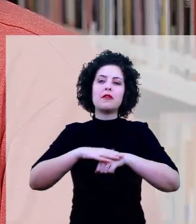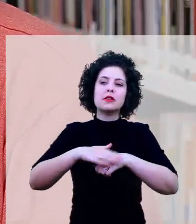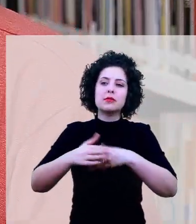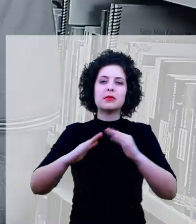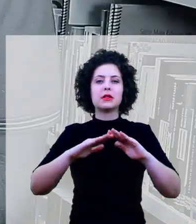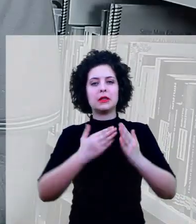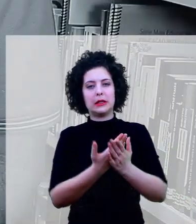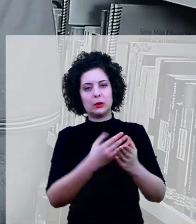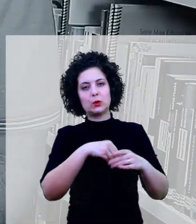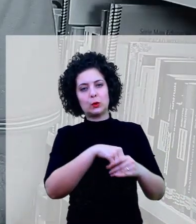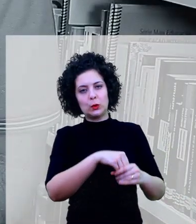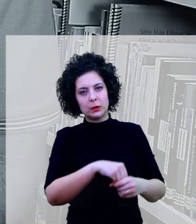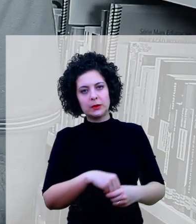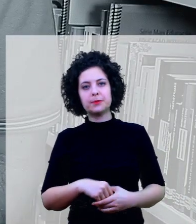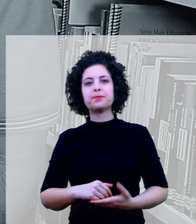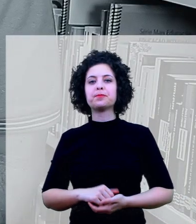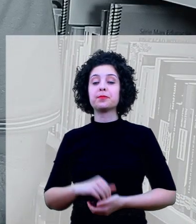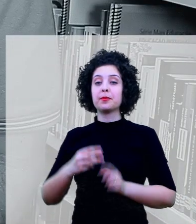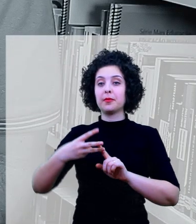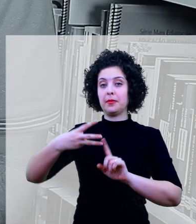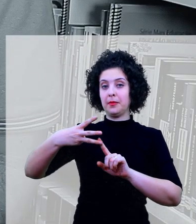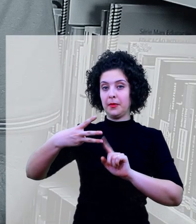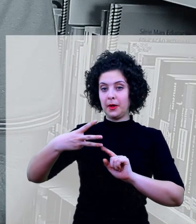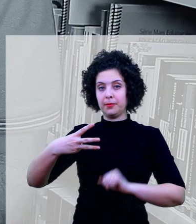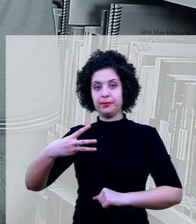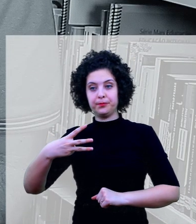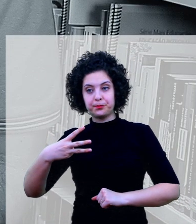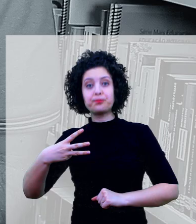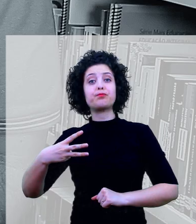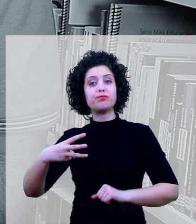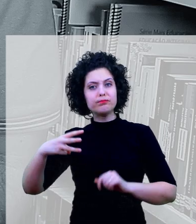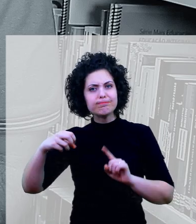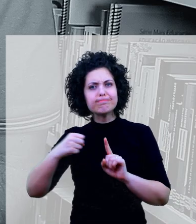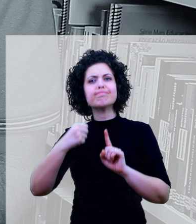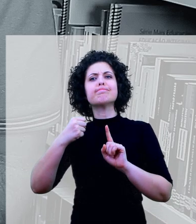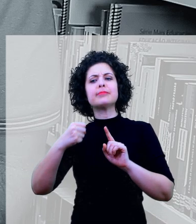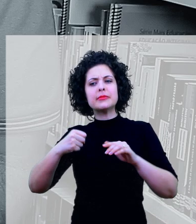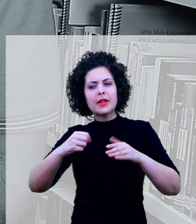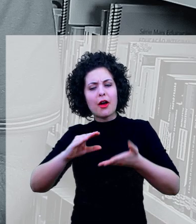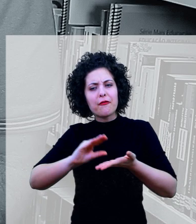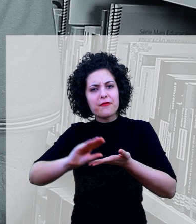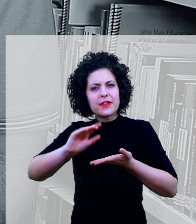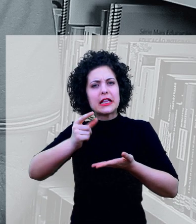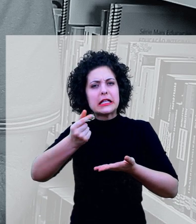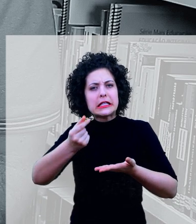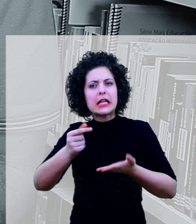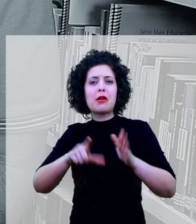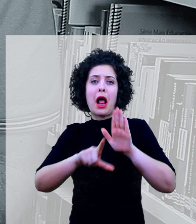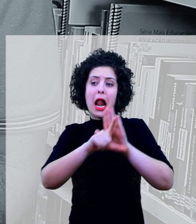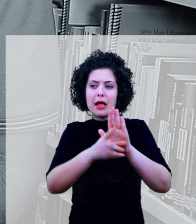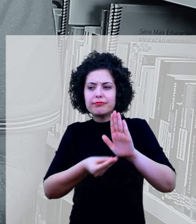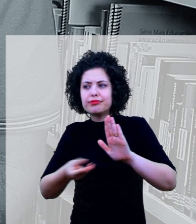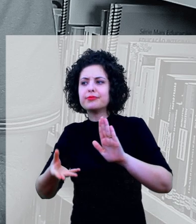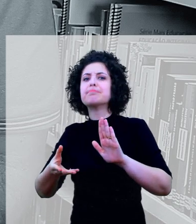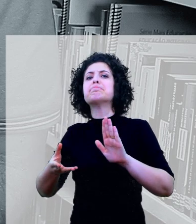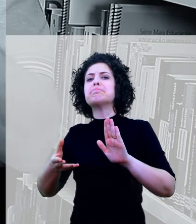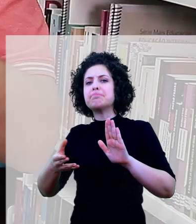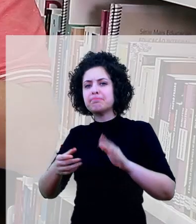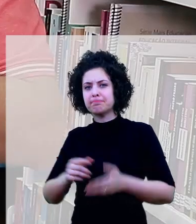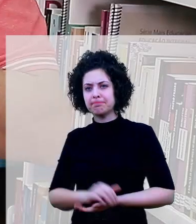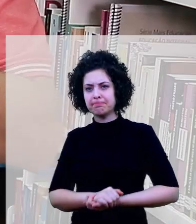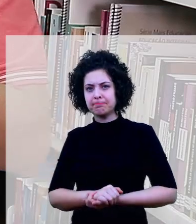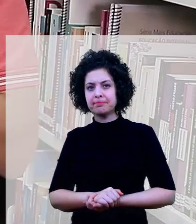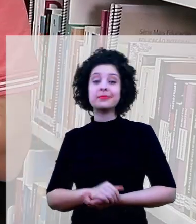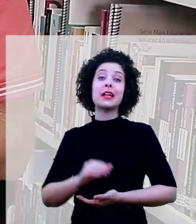na escola. 3. Qual impacto financeiro a nova lei pode trazer? MDE, Manutenção e Desenvolvimento do Ensino. A